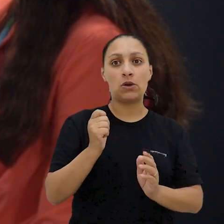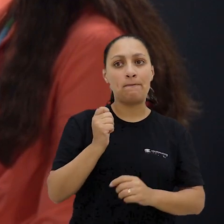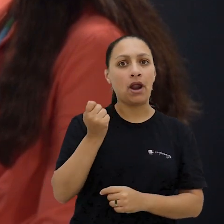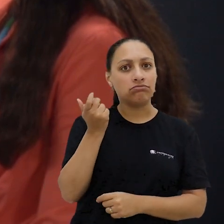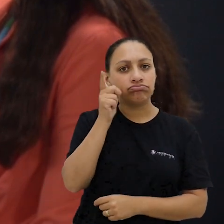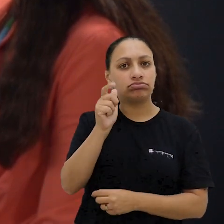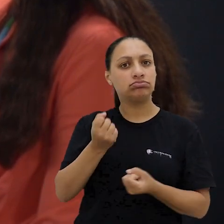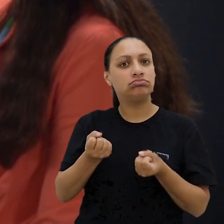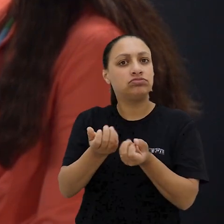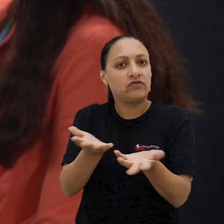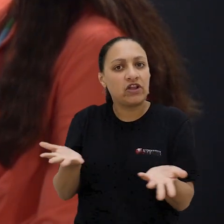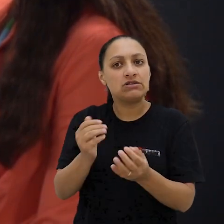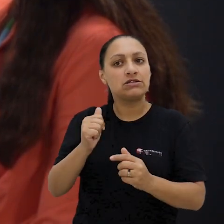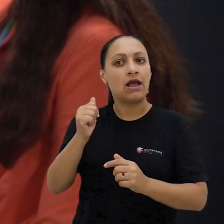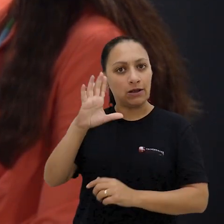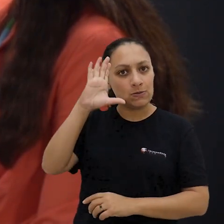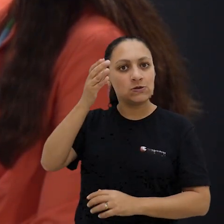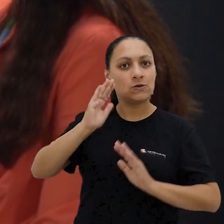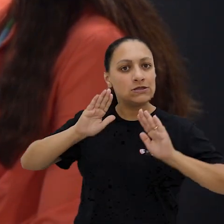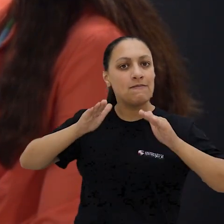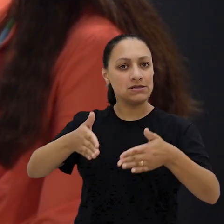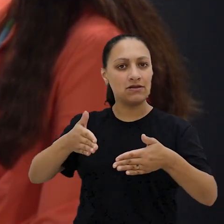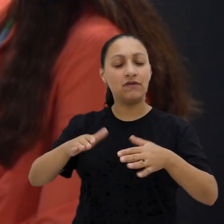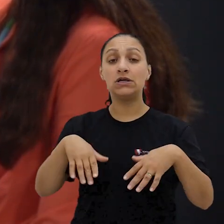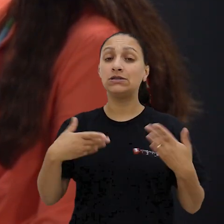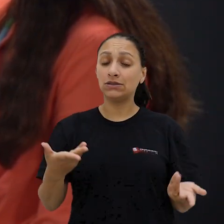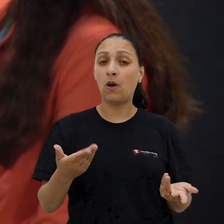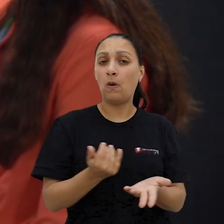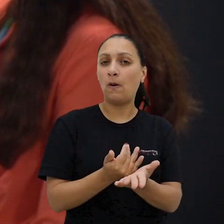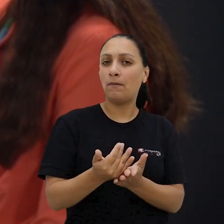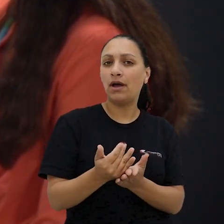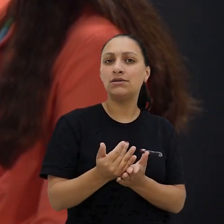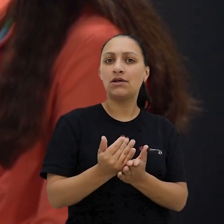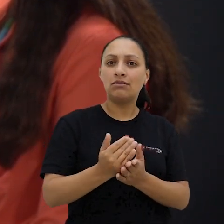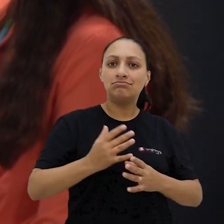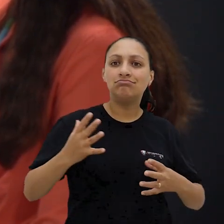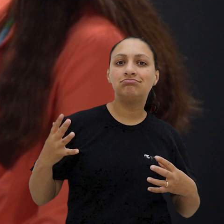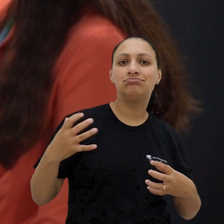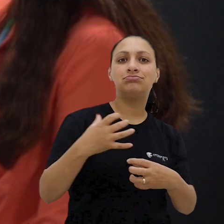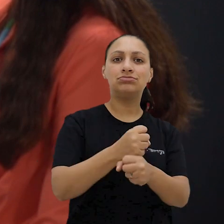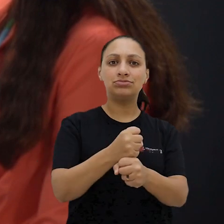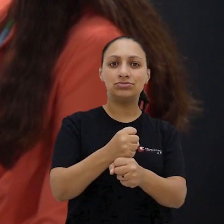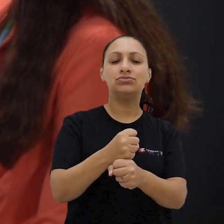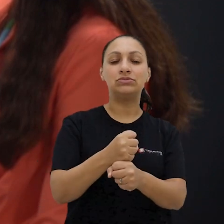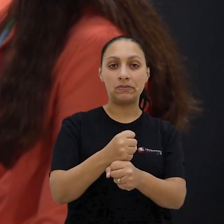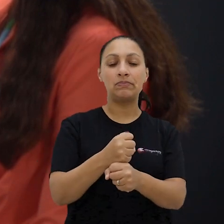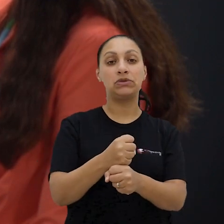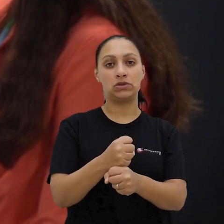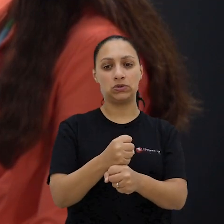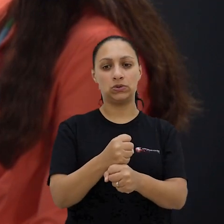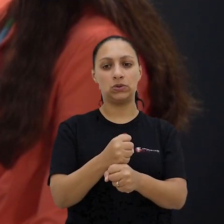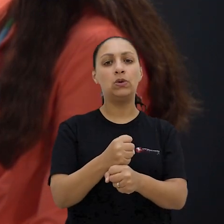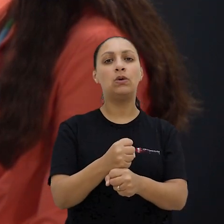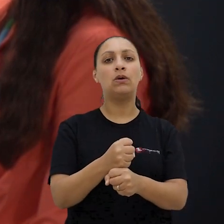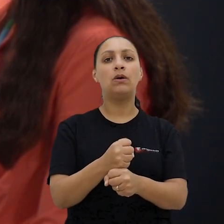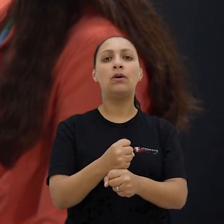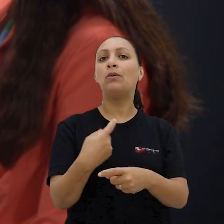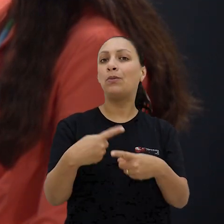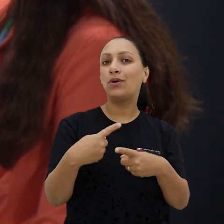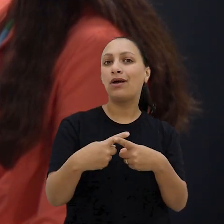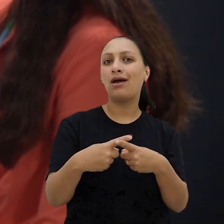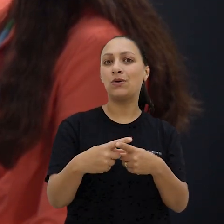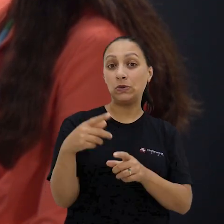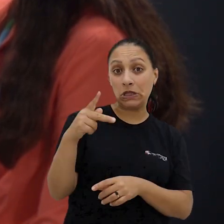para soluções específicas. E aí tu passa a poder somar muito com o